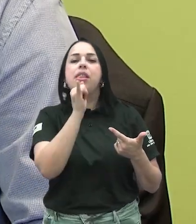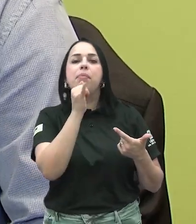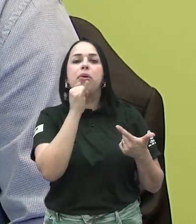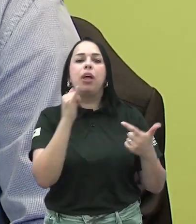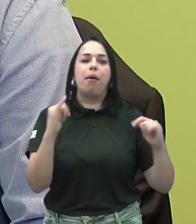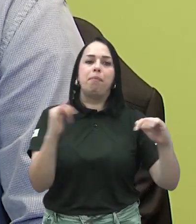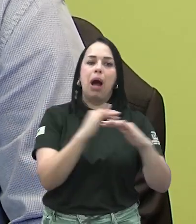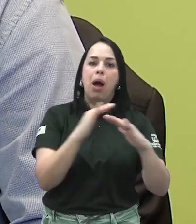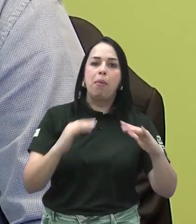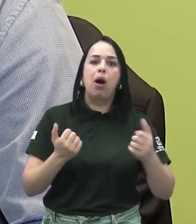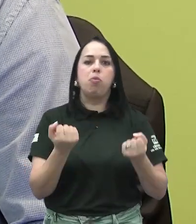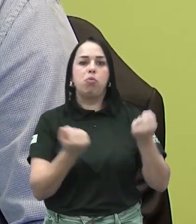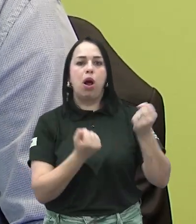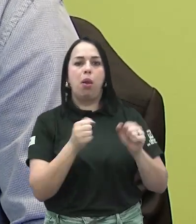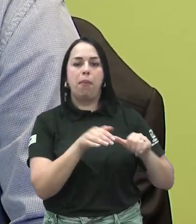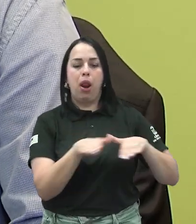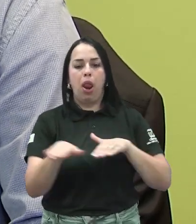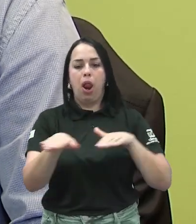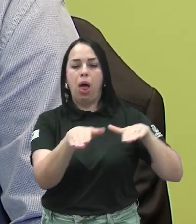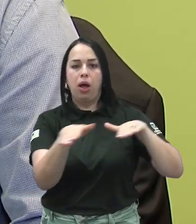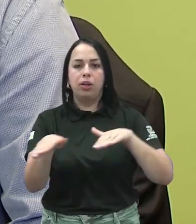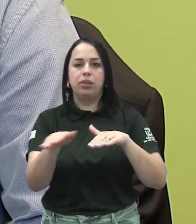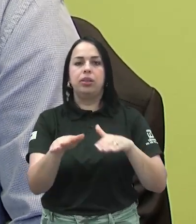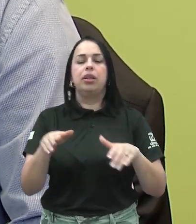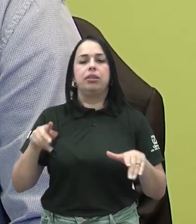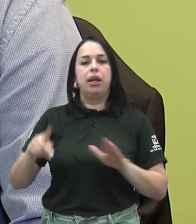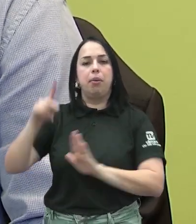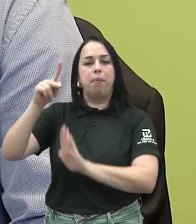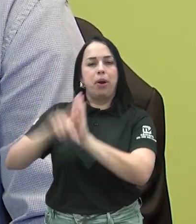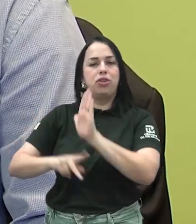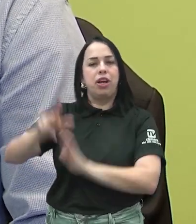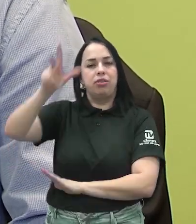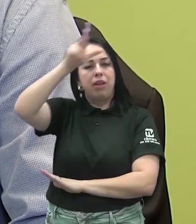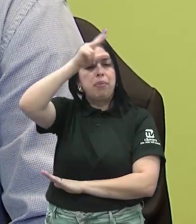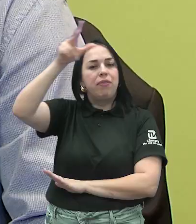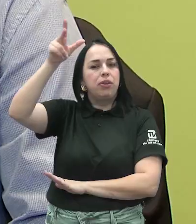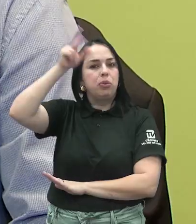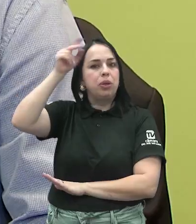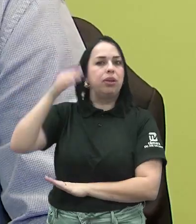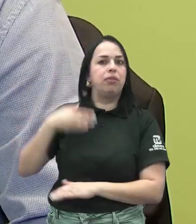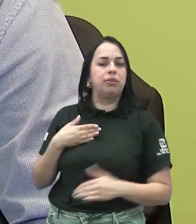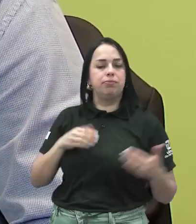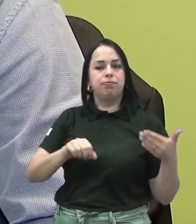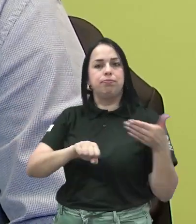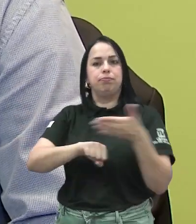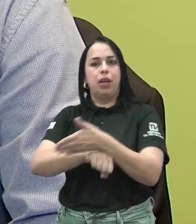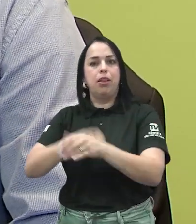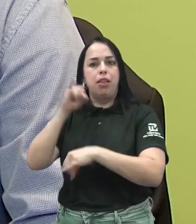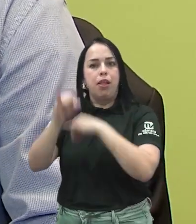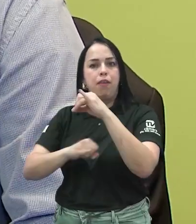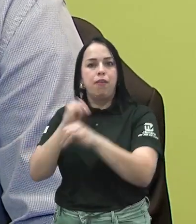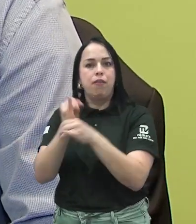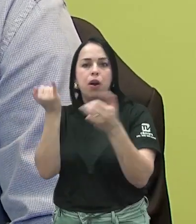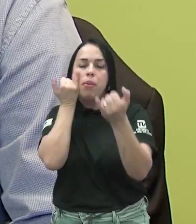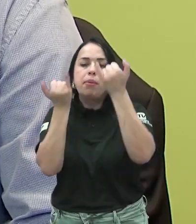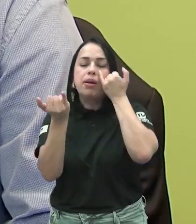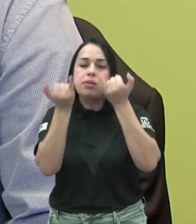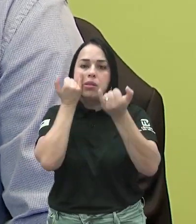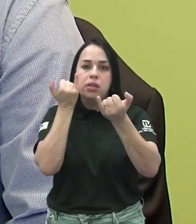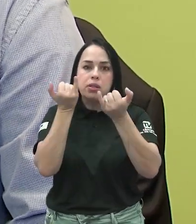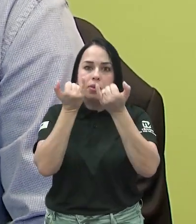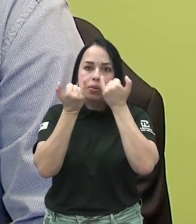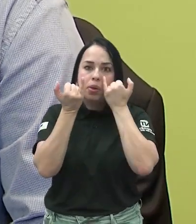das pessoas se locomoverem na cidade, de ter hoje programas dentro da prefeitura com acesso online, onde você possa